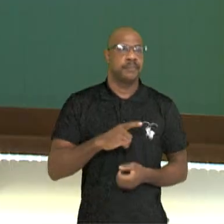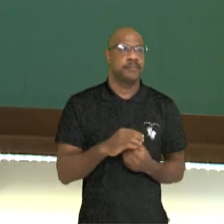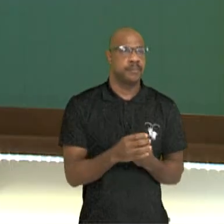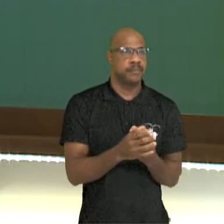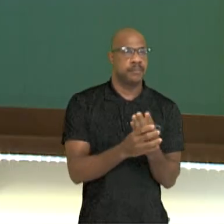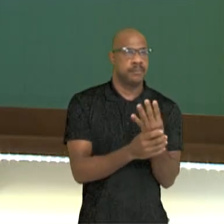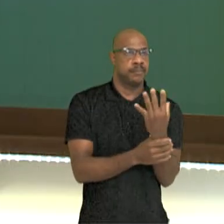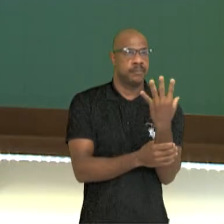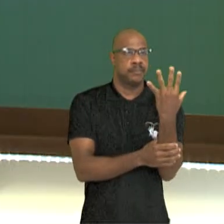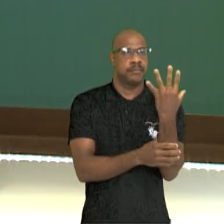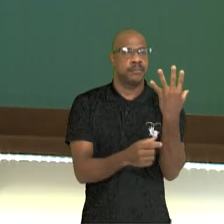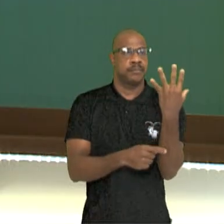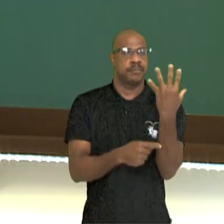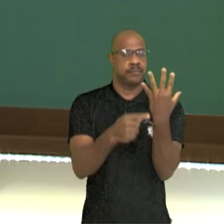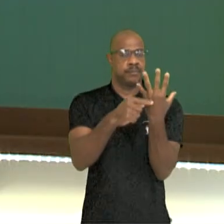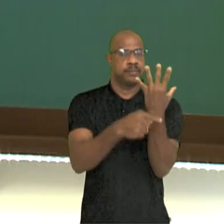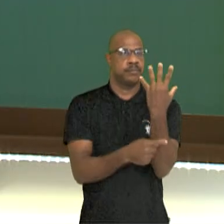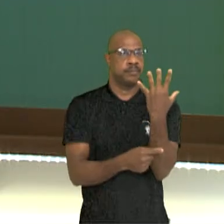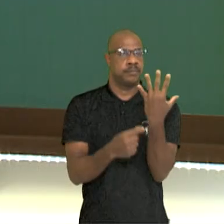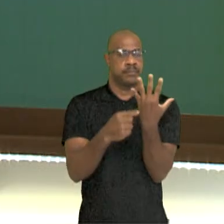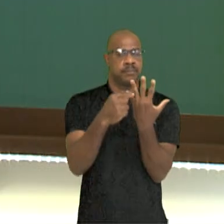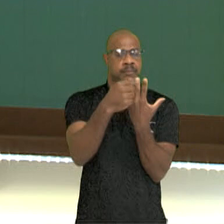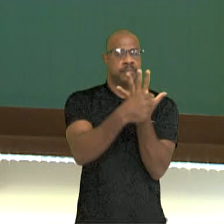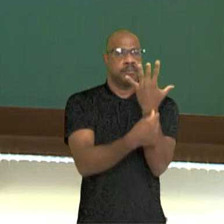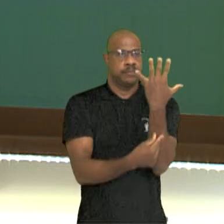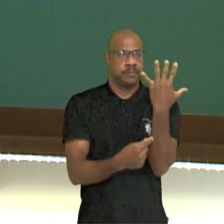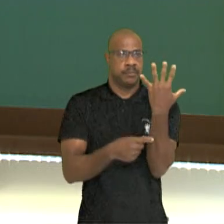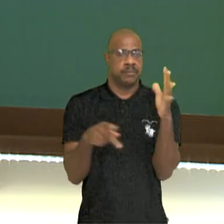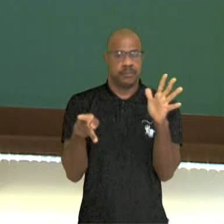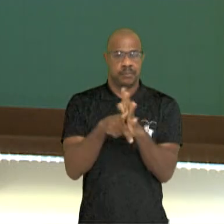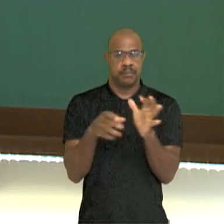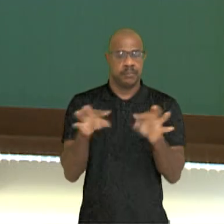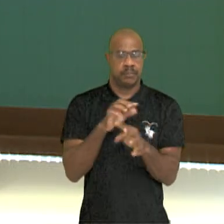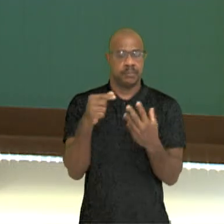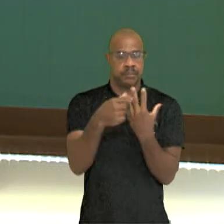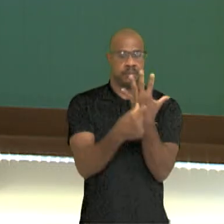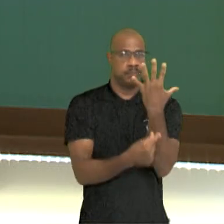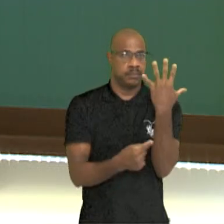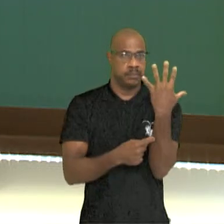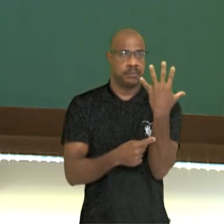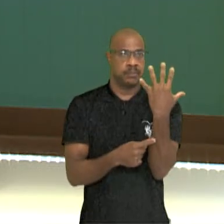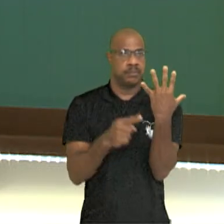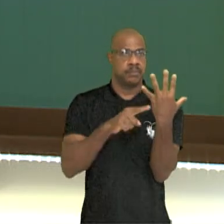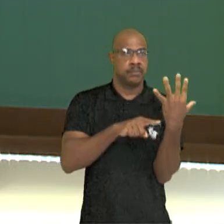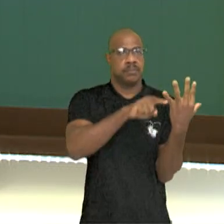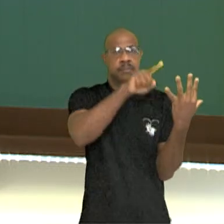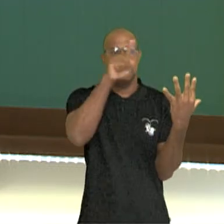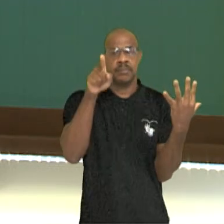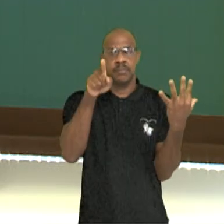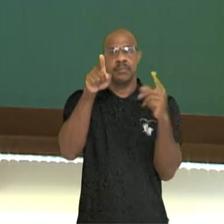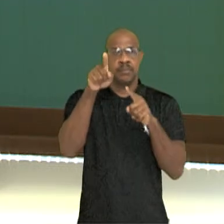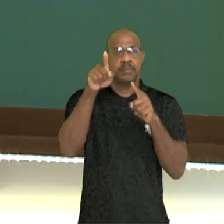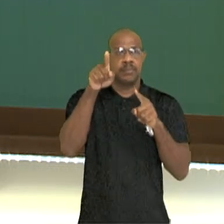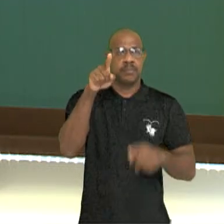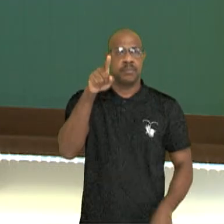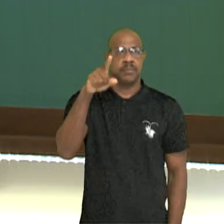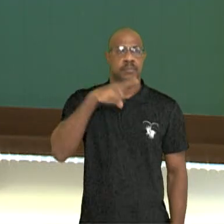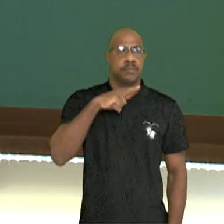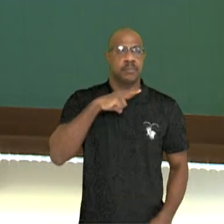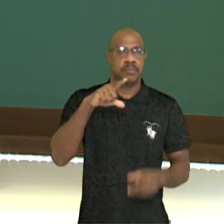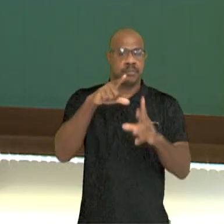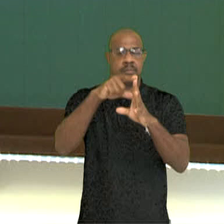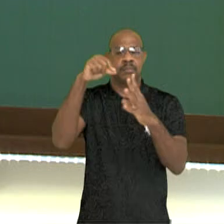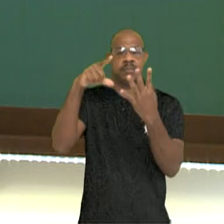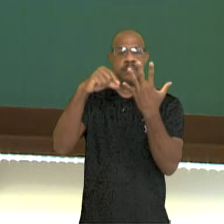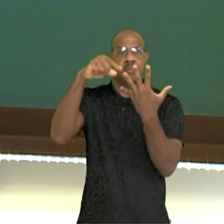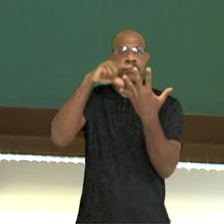fase esporofítica, certo? O esporófito ele é 2N. Então no corte transversal lá das folhas, aqueles